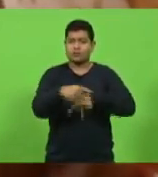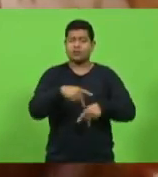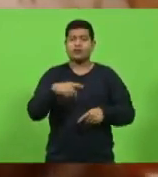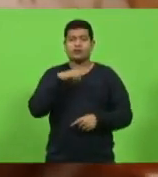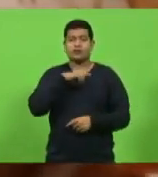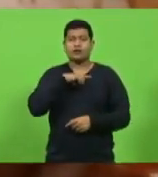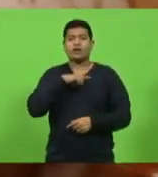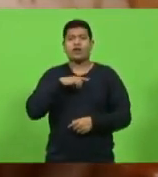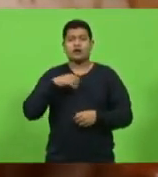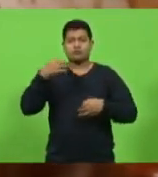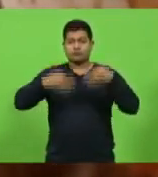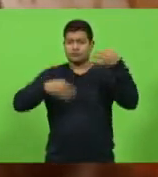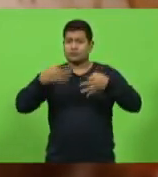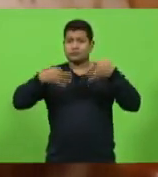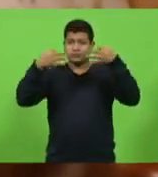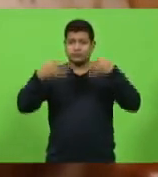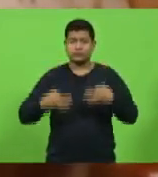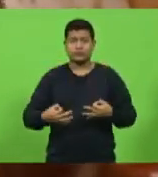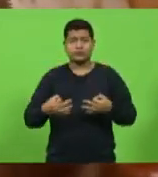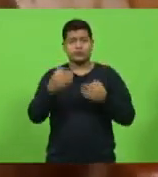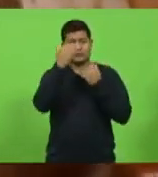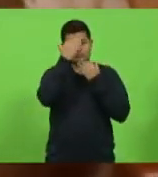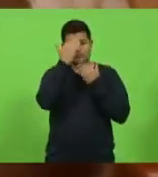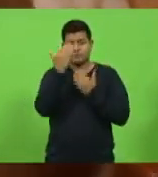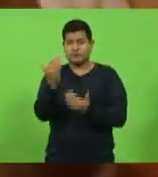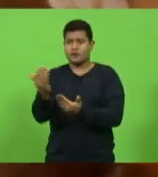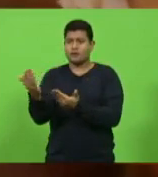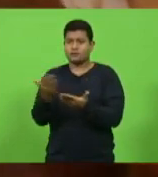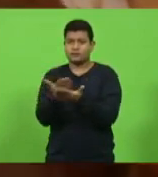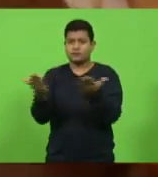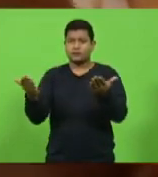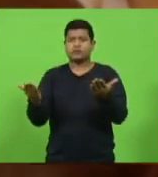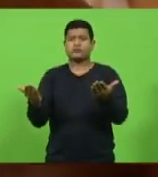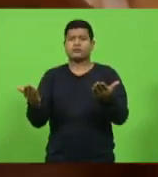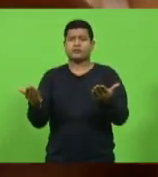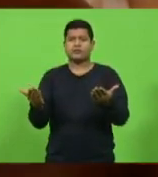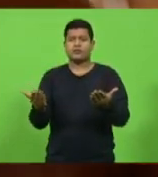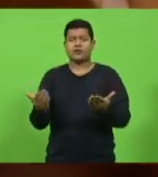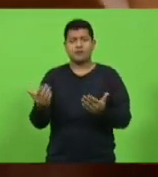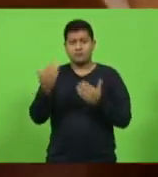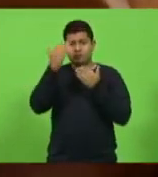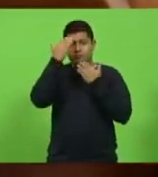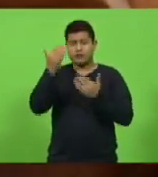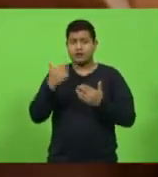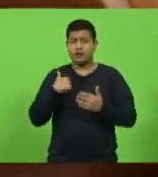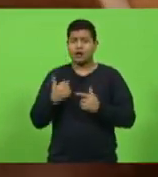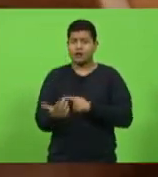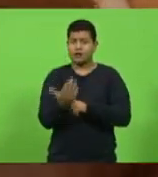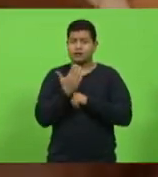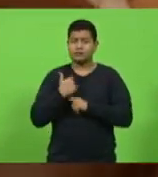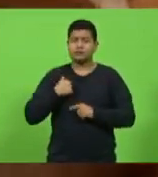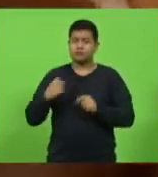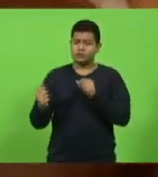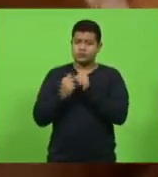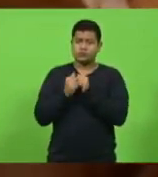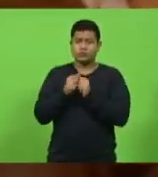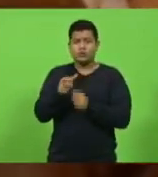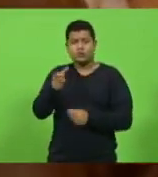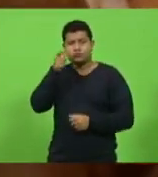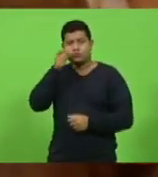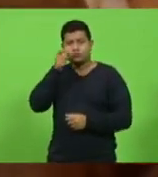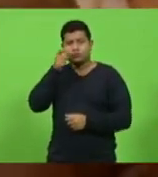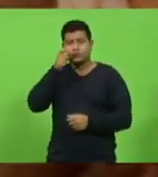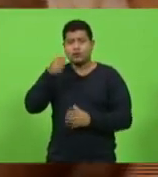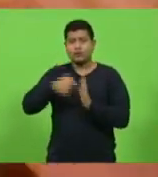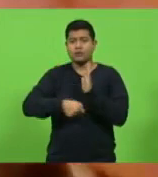correto julgamento. Obrigado, bravos cidadãos. Obrigado por me permitir caminhar lado a lado, lutando pelo